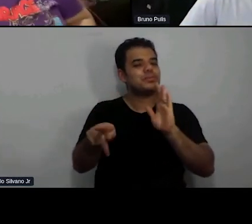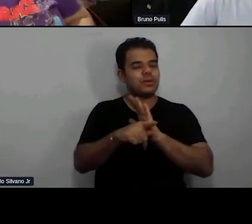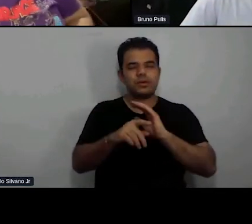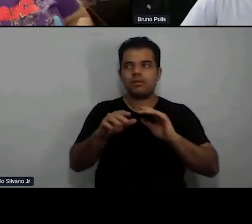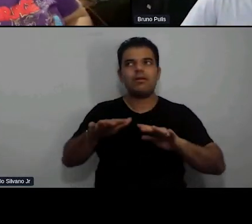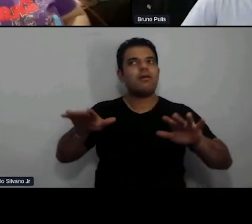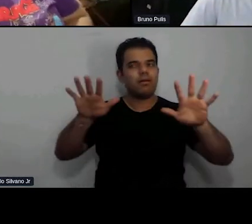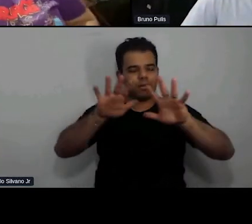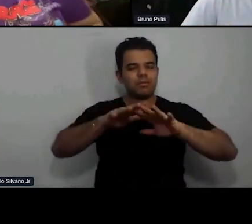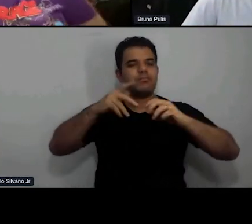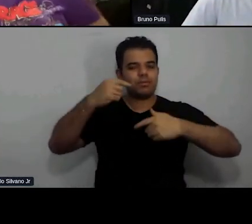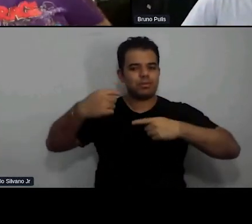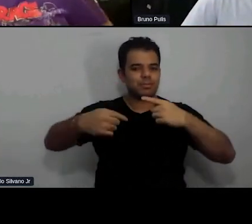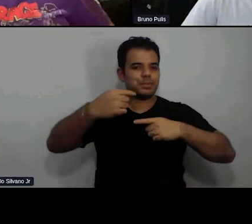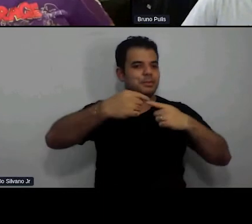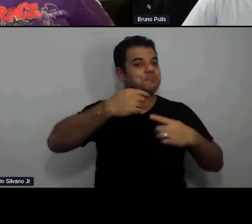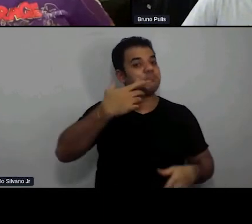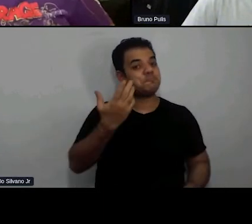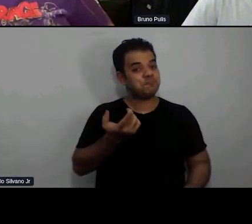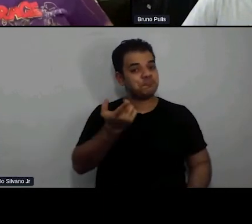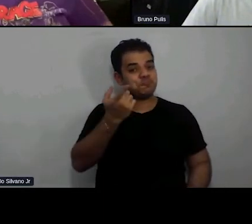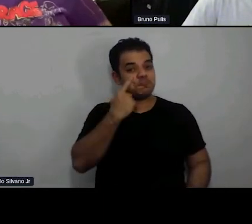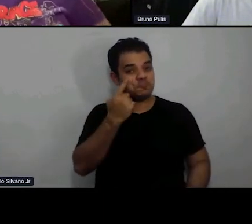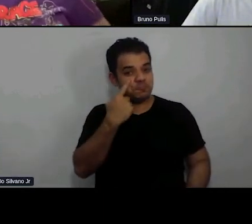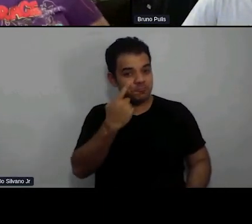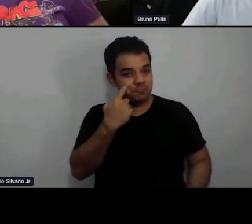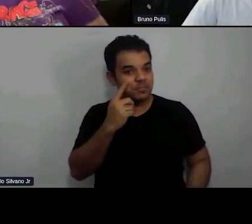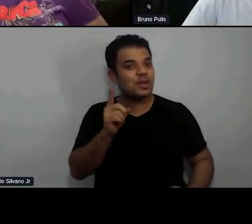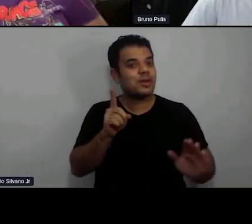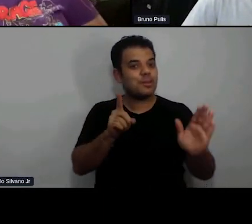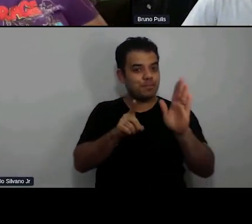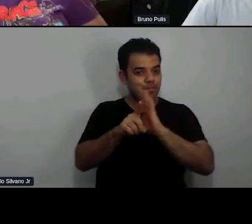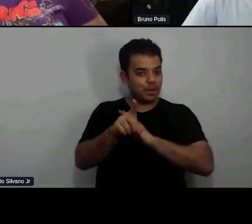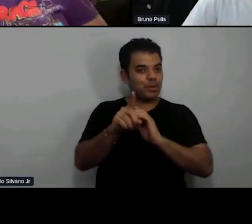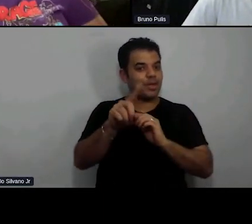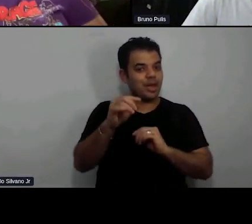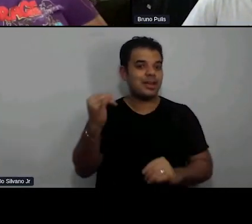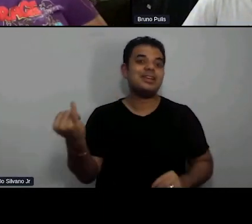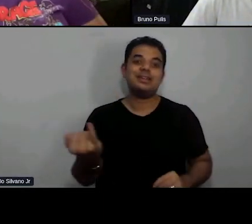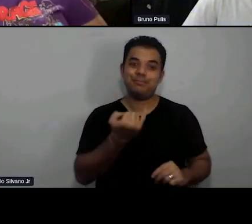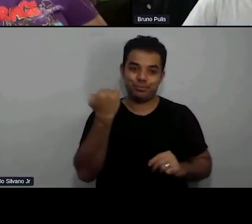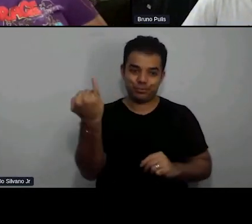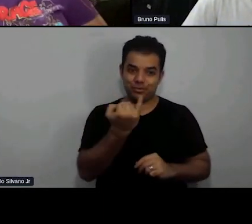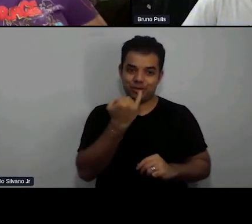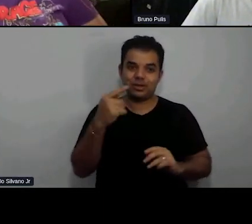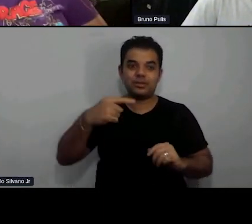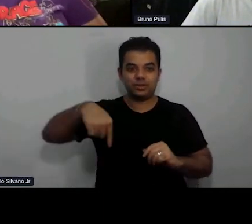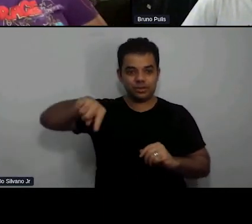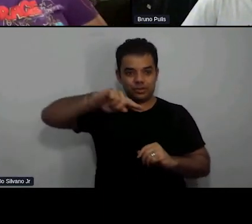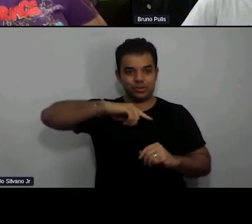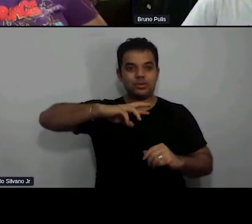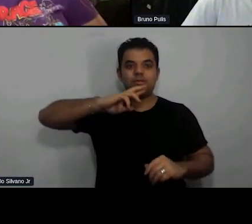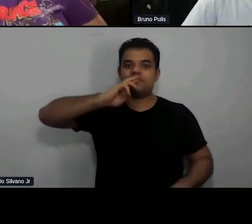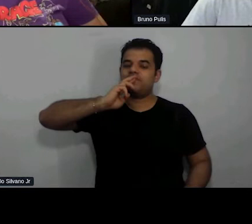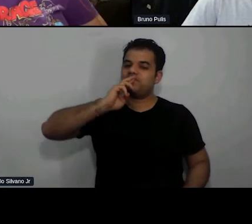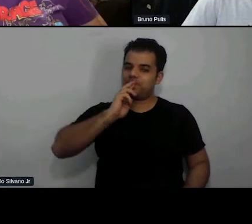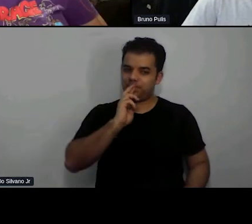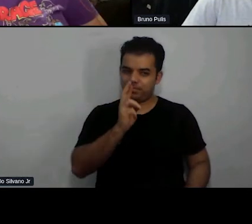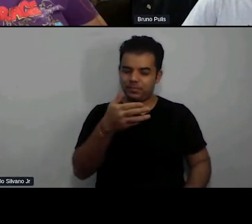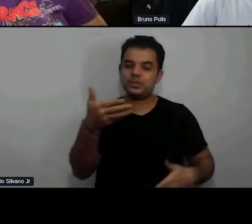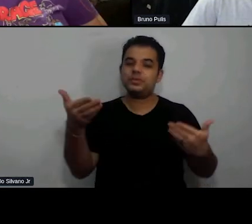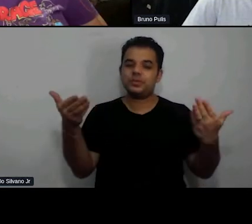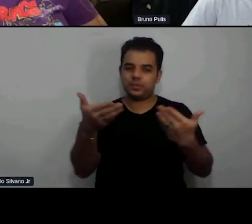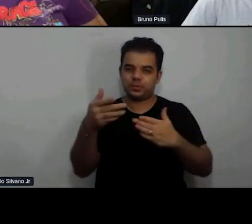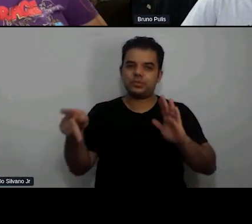polêmica e talvez uma das perguntas mais importantes que nós temos respondido hoje